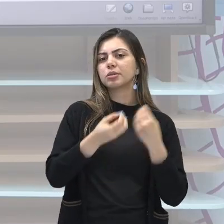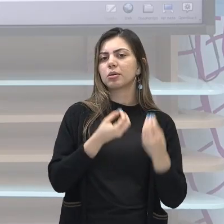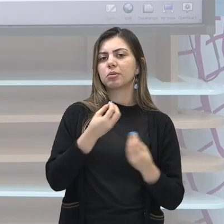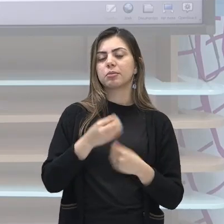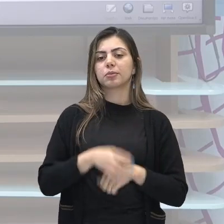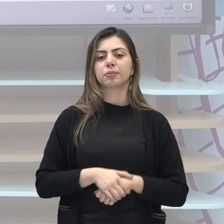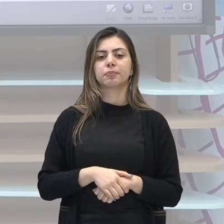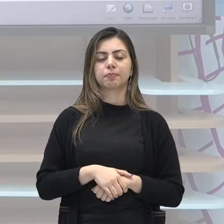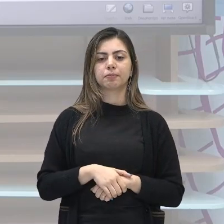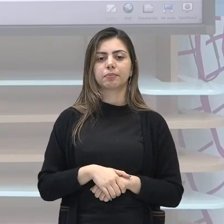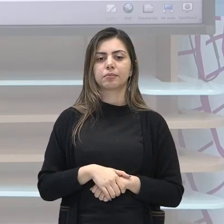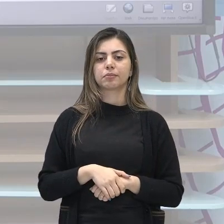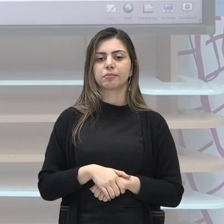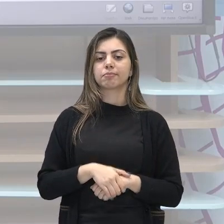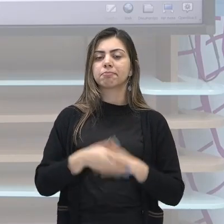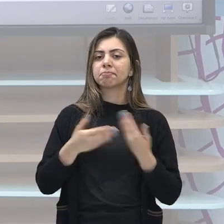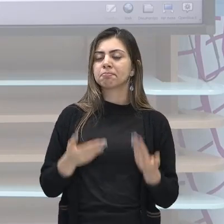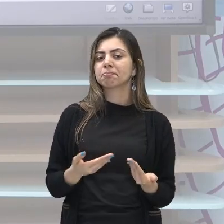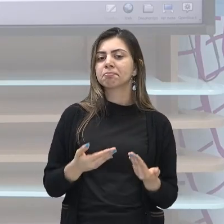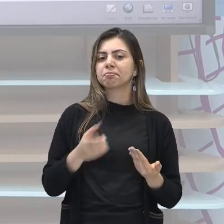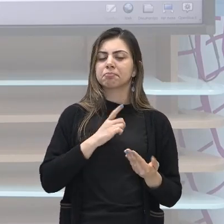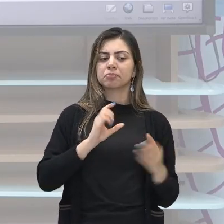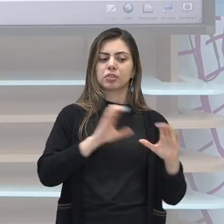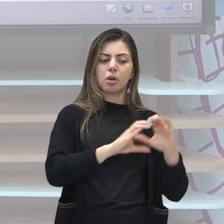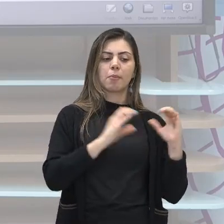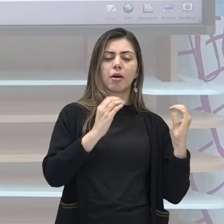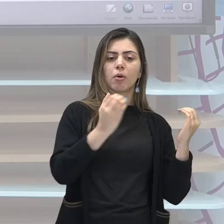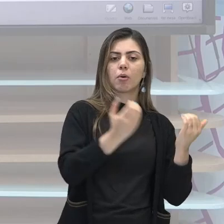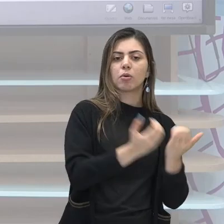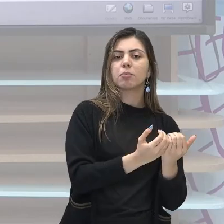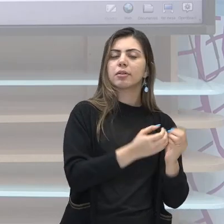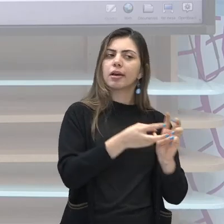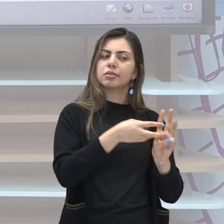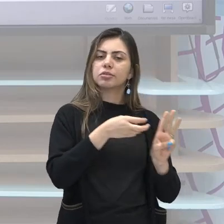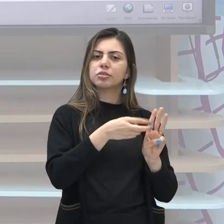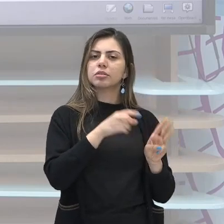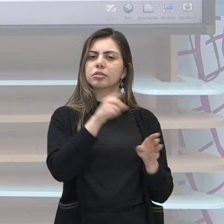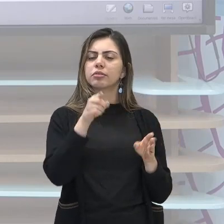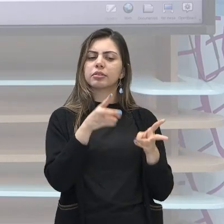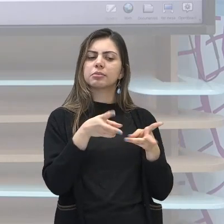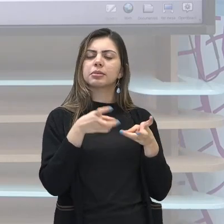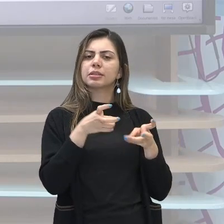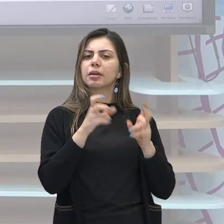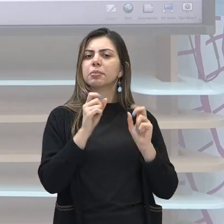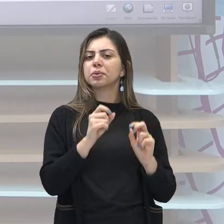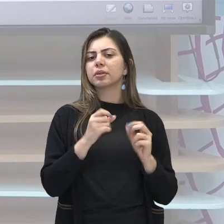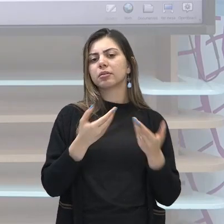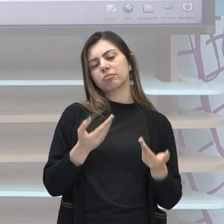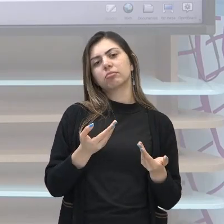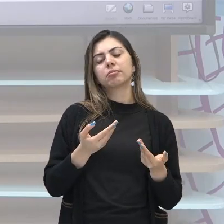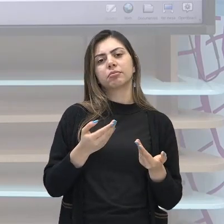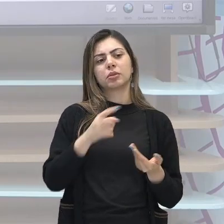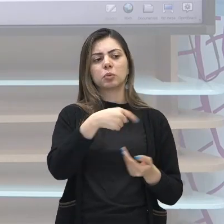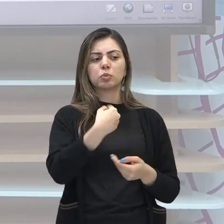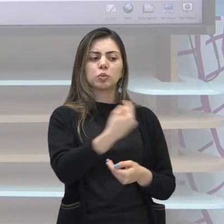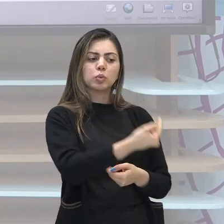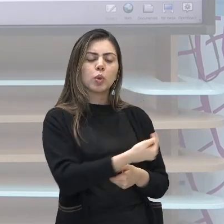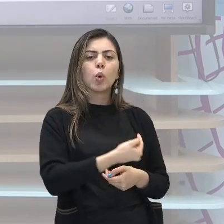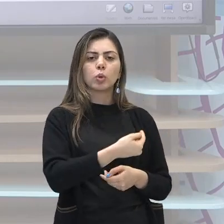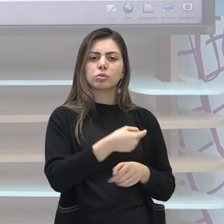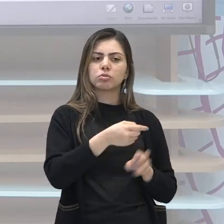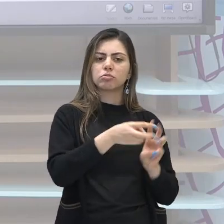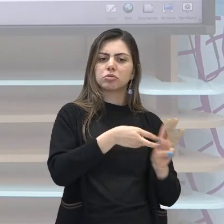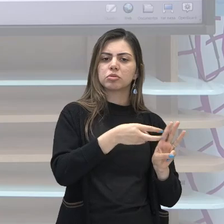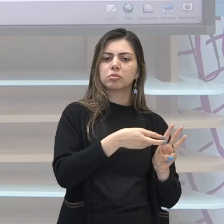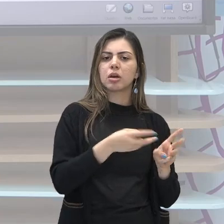pensa, né, em uma comunidade indígena, você percebe o quê? De um certo modo, né,